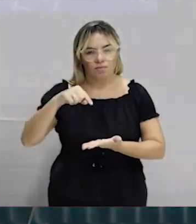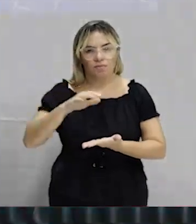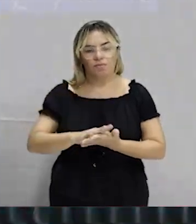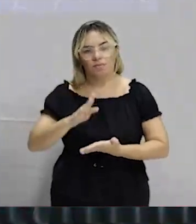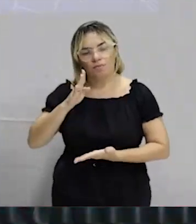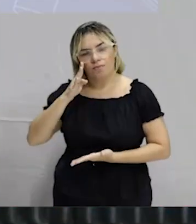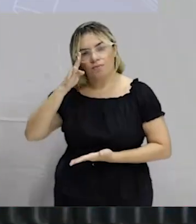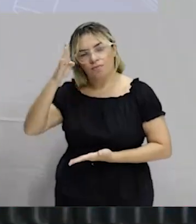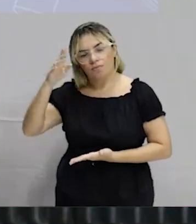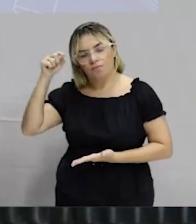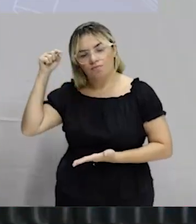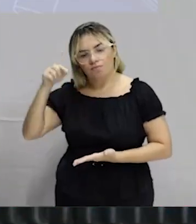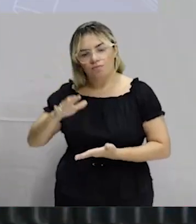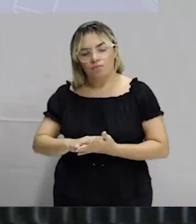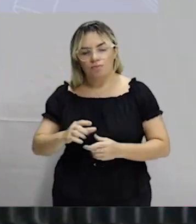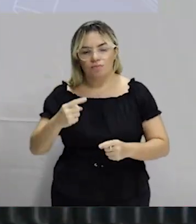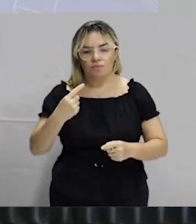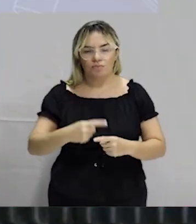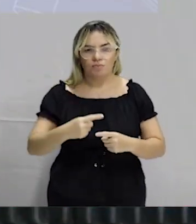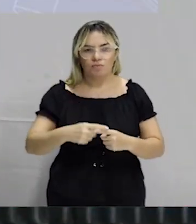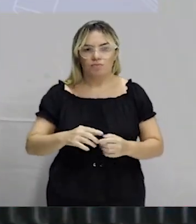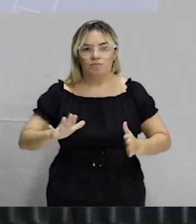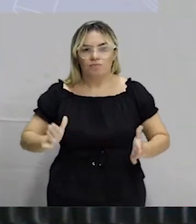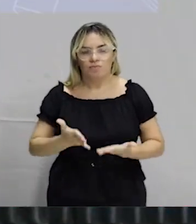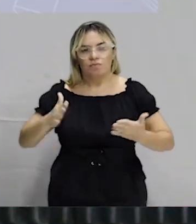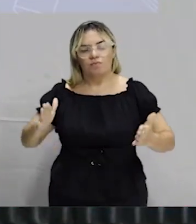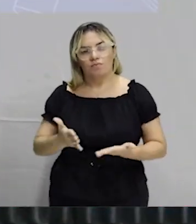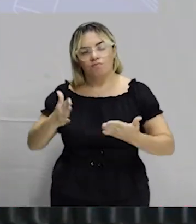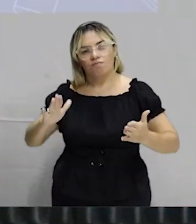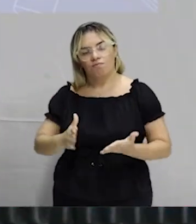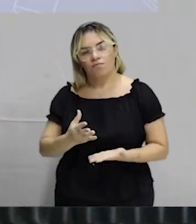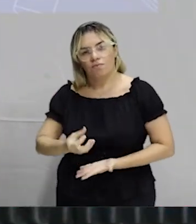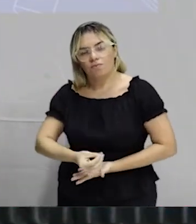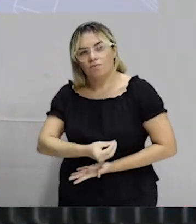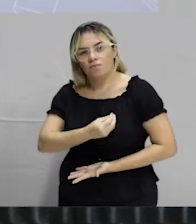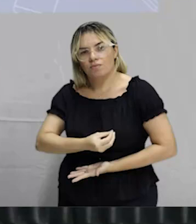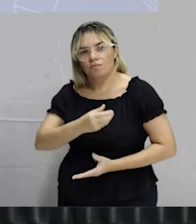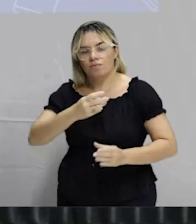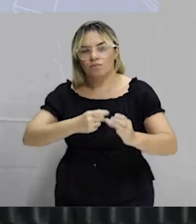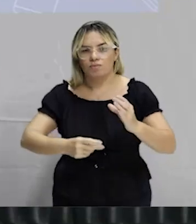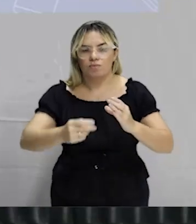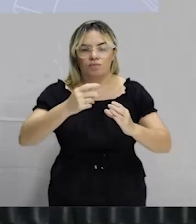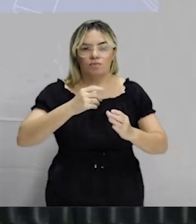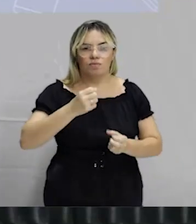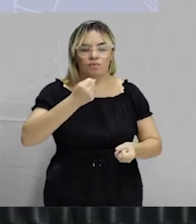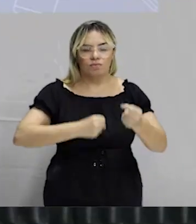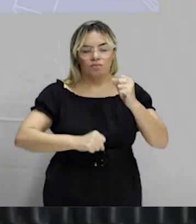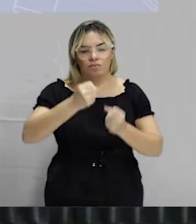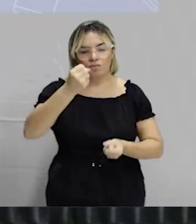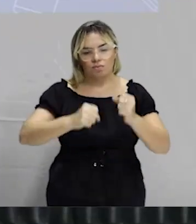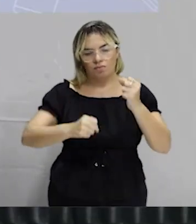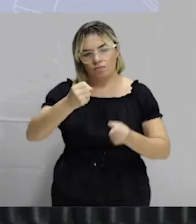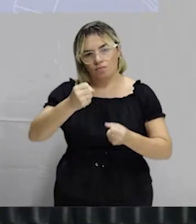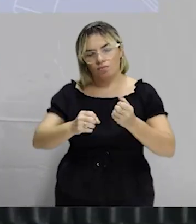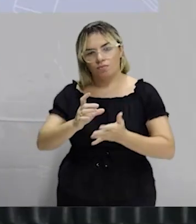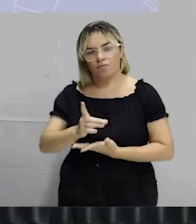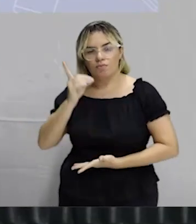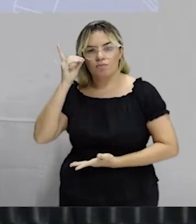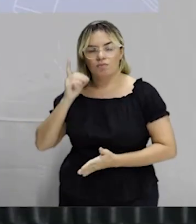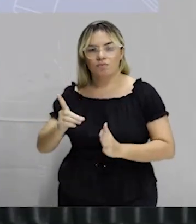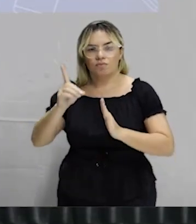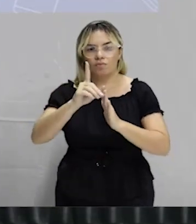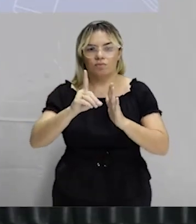Principalmente por conta do quê? Da euforia vivida pelo capitalismo industrial norte-americano na década